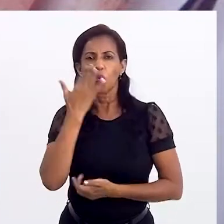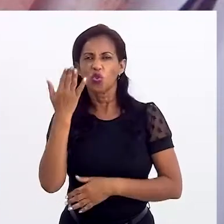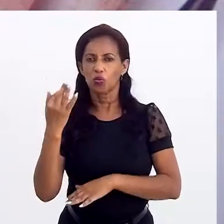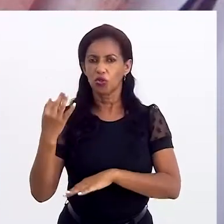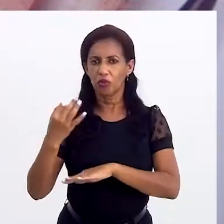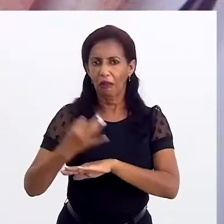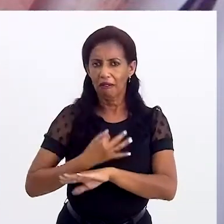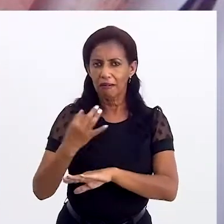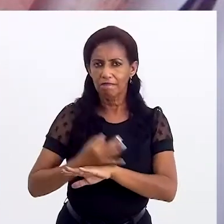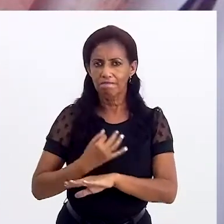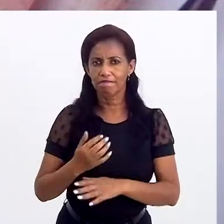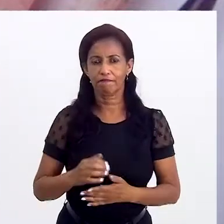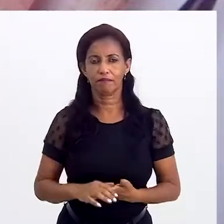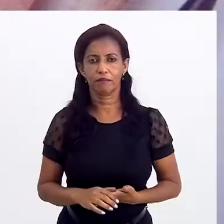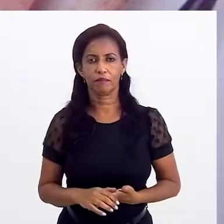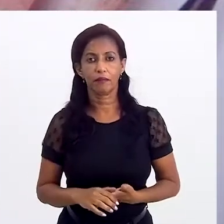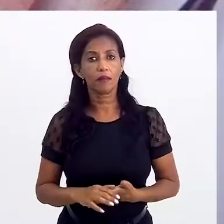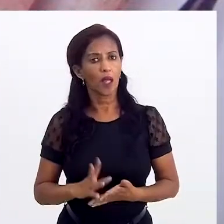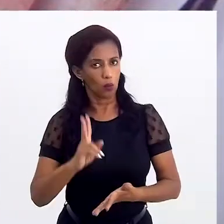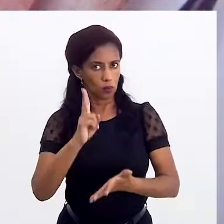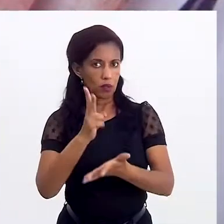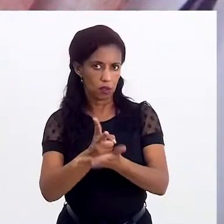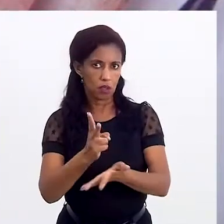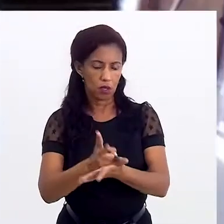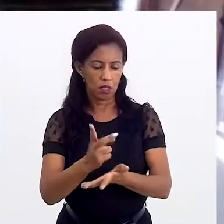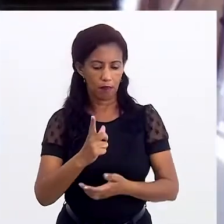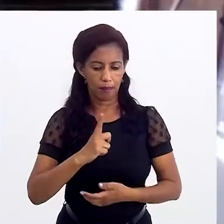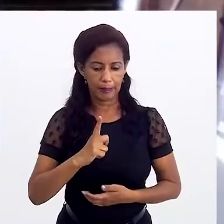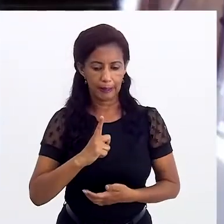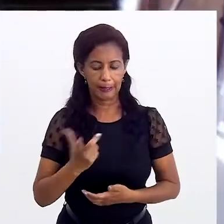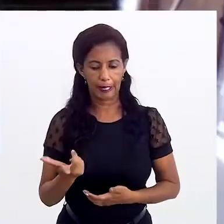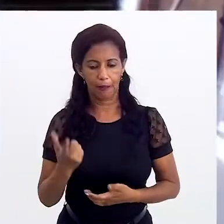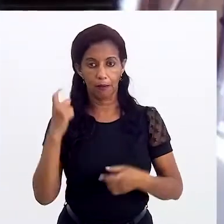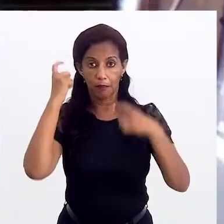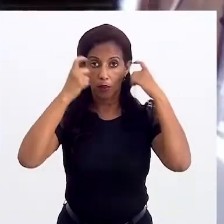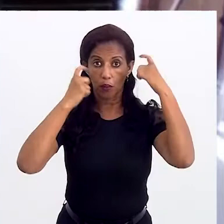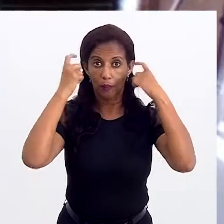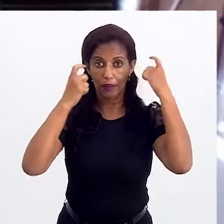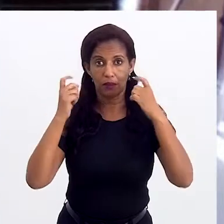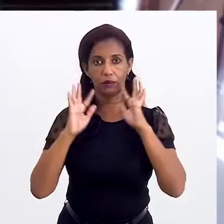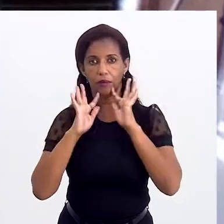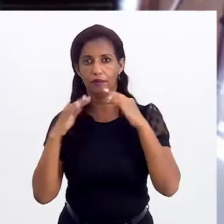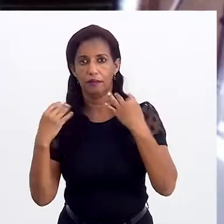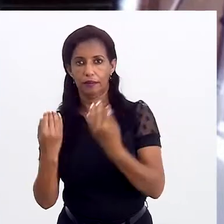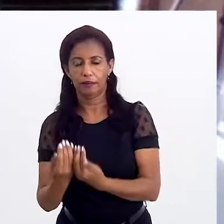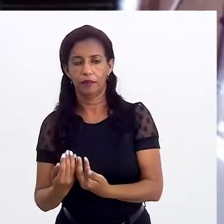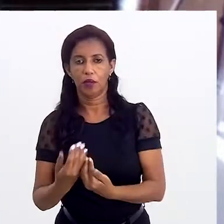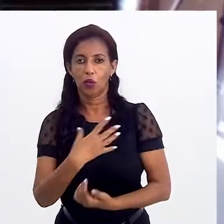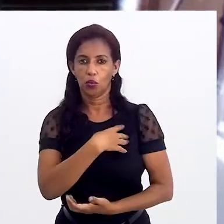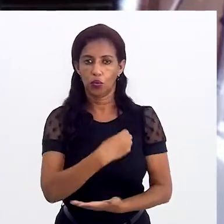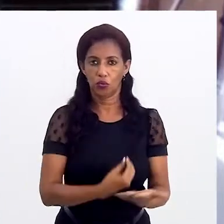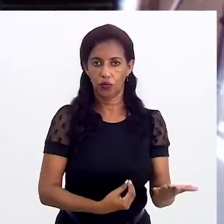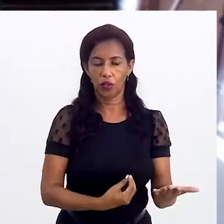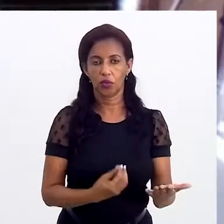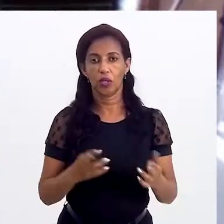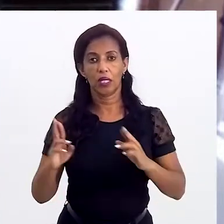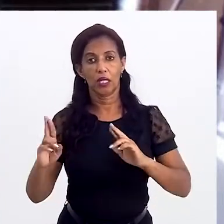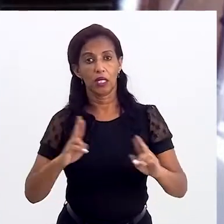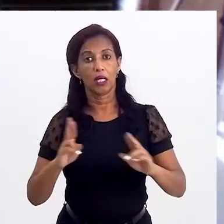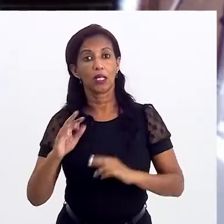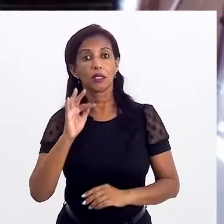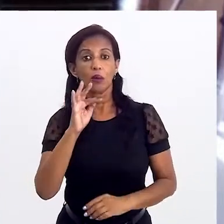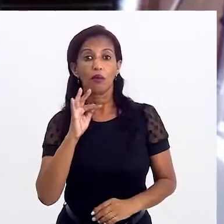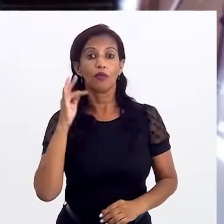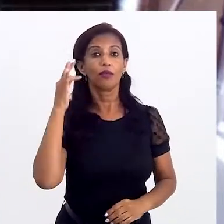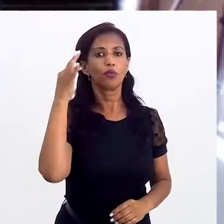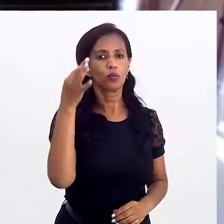tipo de resistência? Eu acho que sempre existe uma preocupação dos pais com os filhos em relação